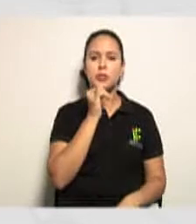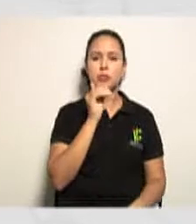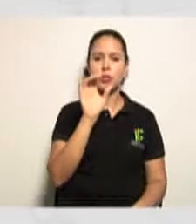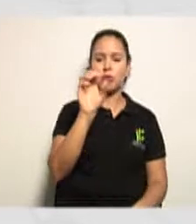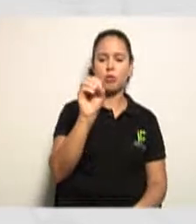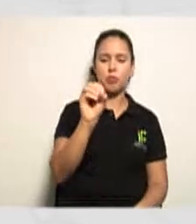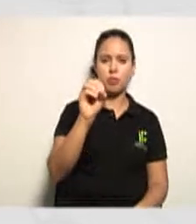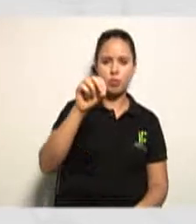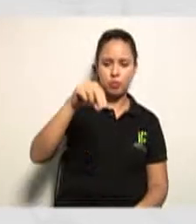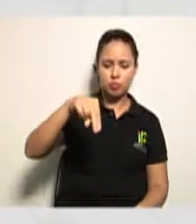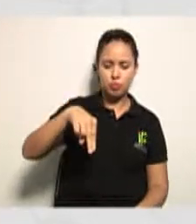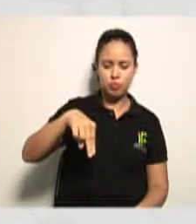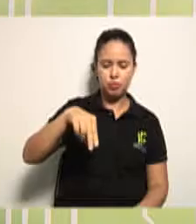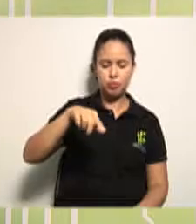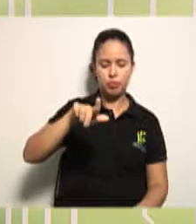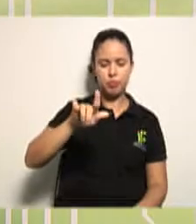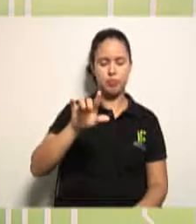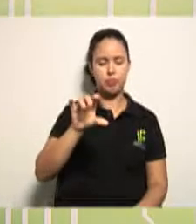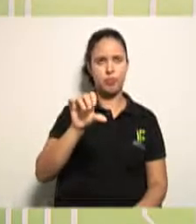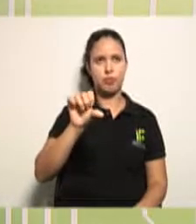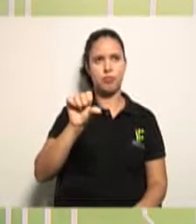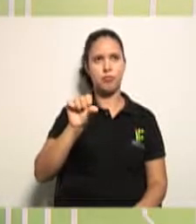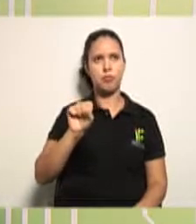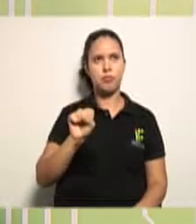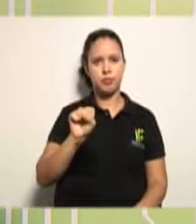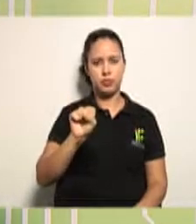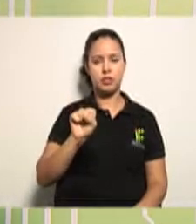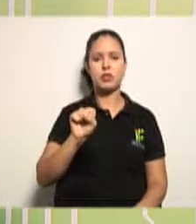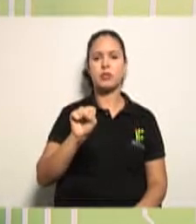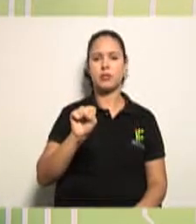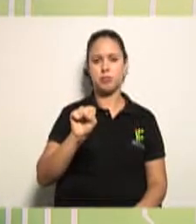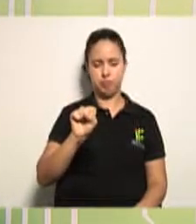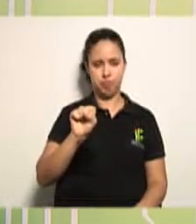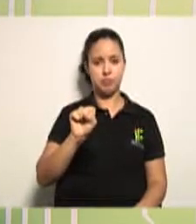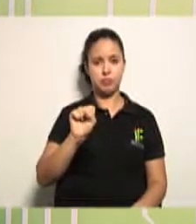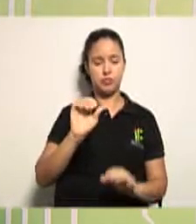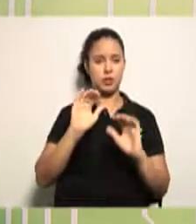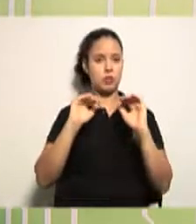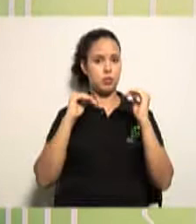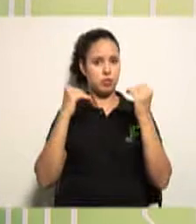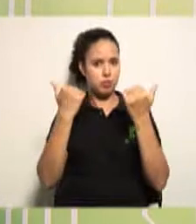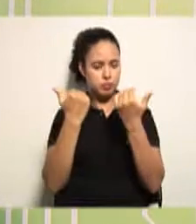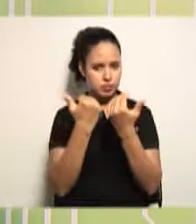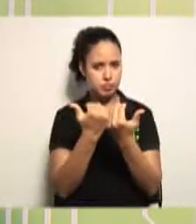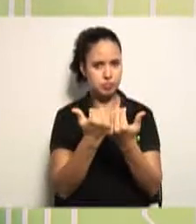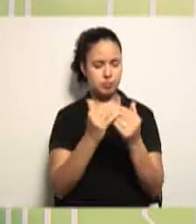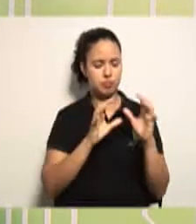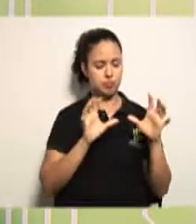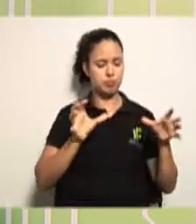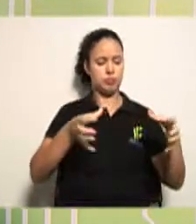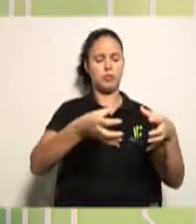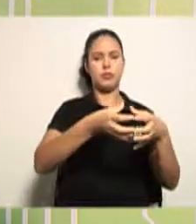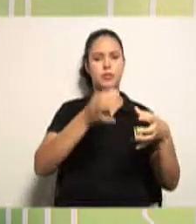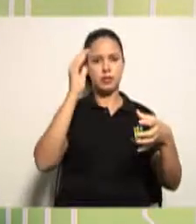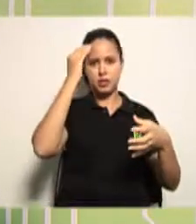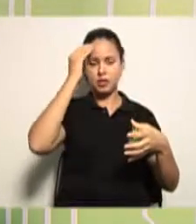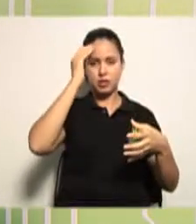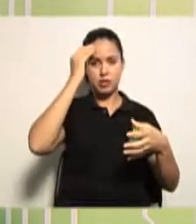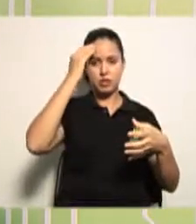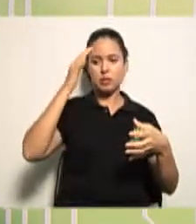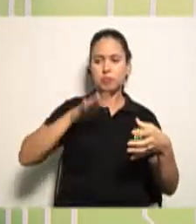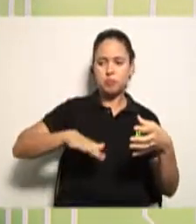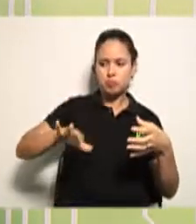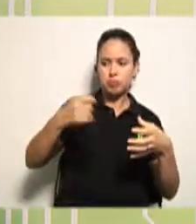que nós temos. A comunidade entendeu que há uma necessidade de suprir